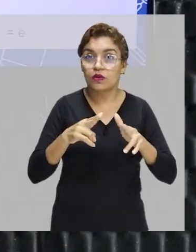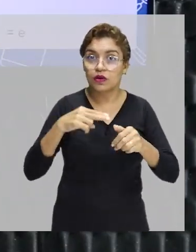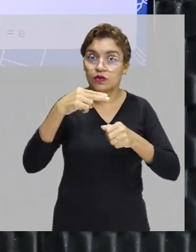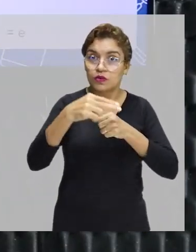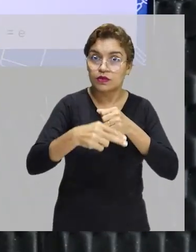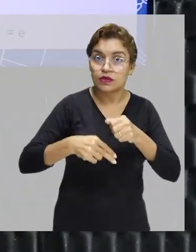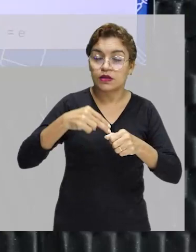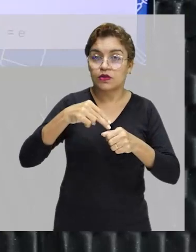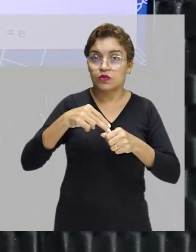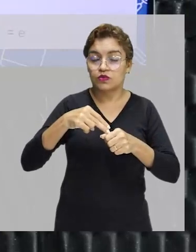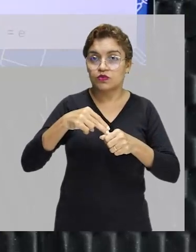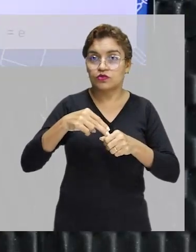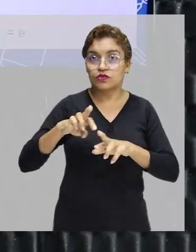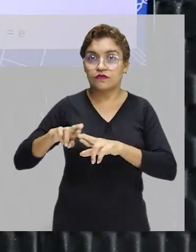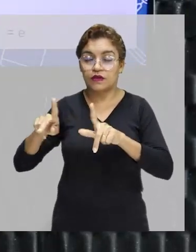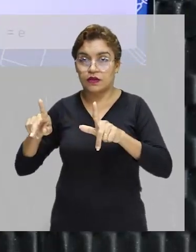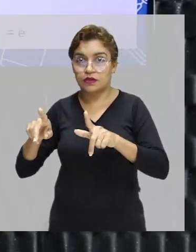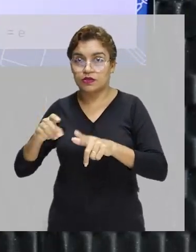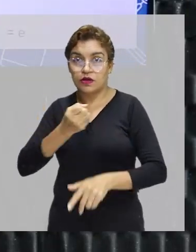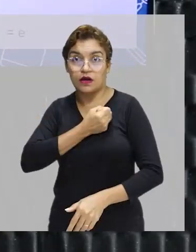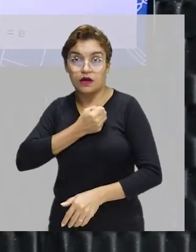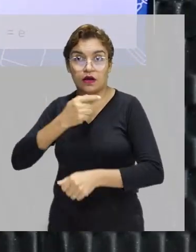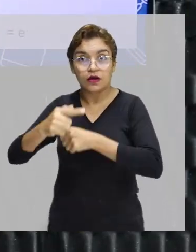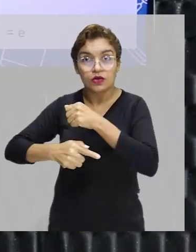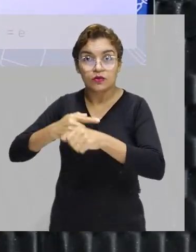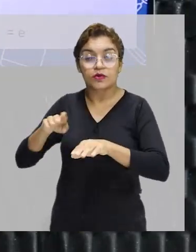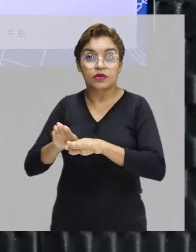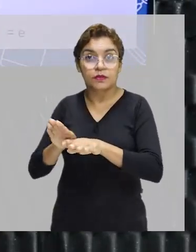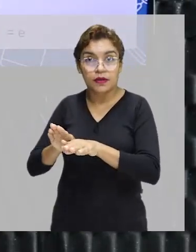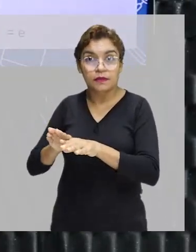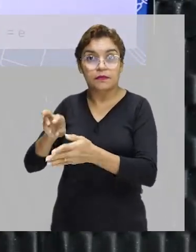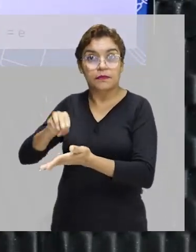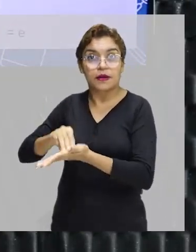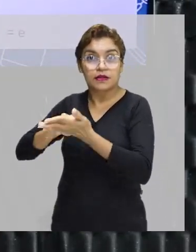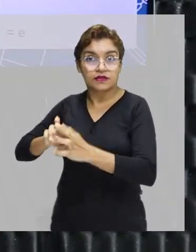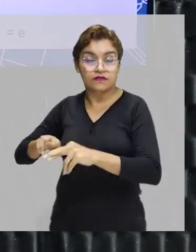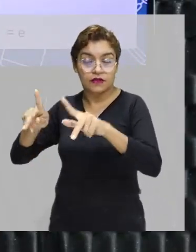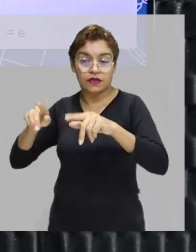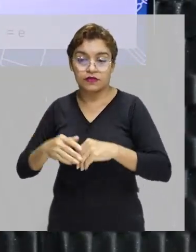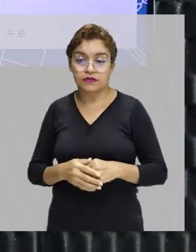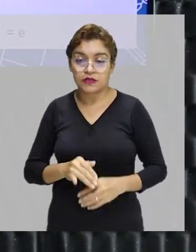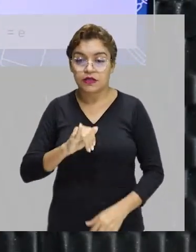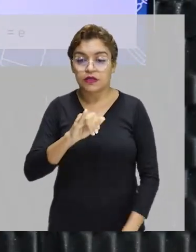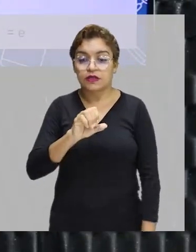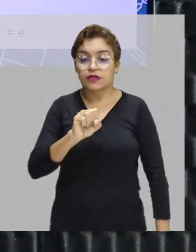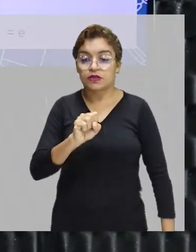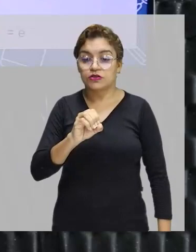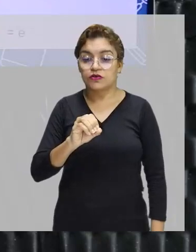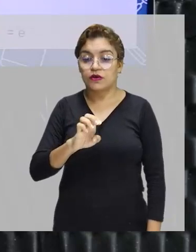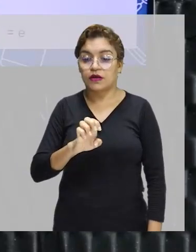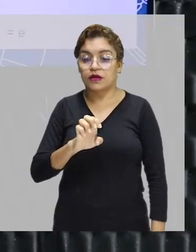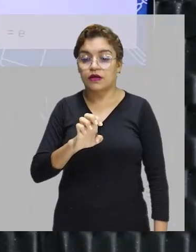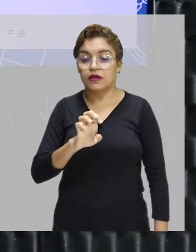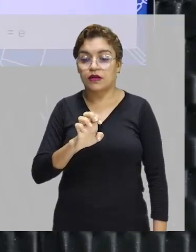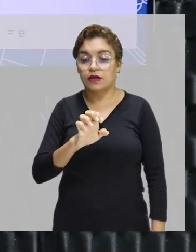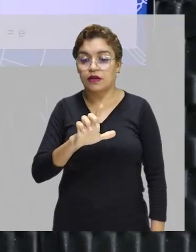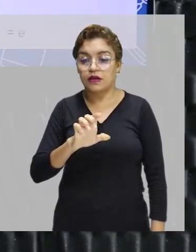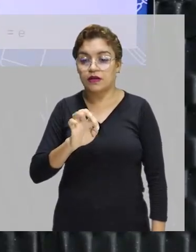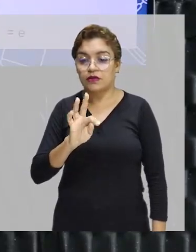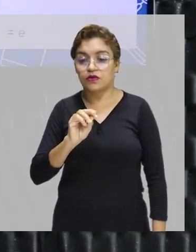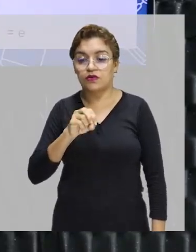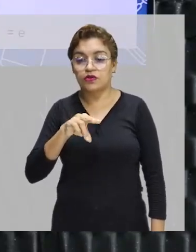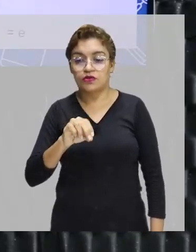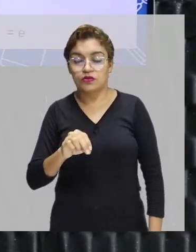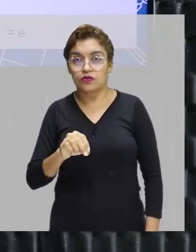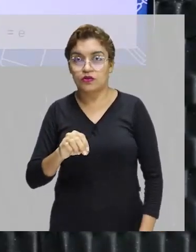número atômico e número de massa. E por fim, os isoeletrônicos vão apresentar a mesma quantidade